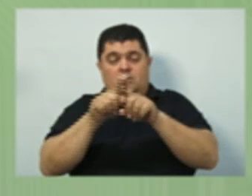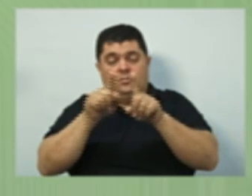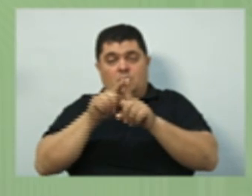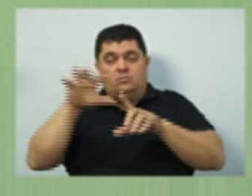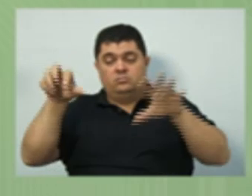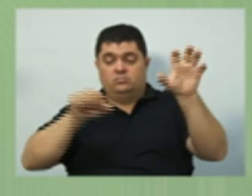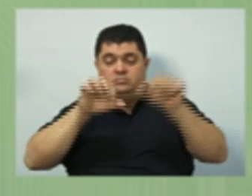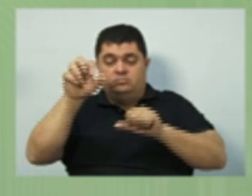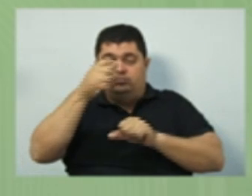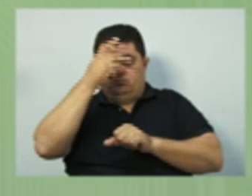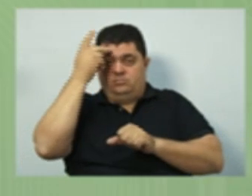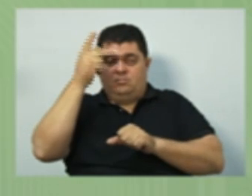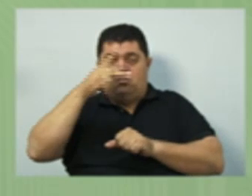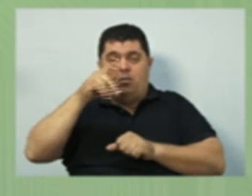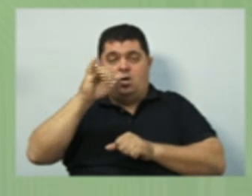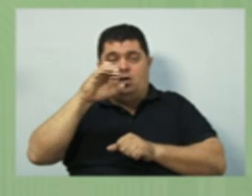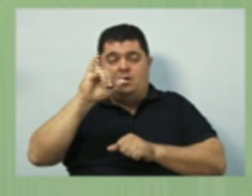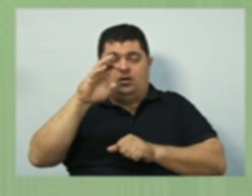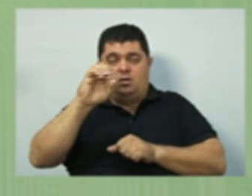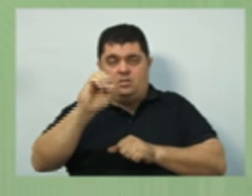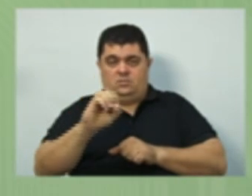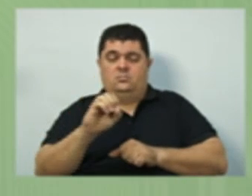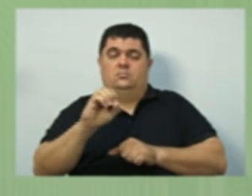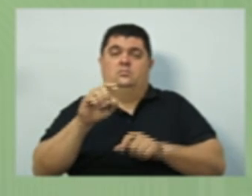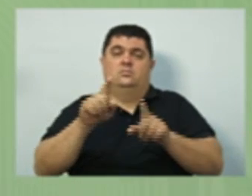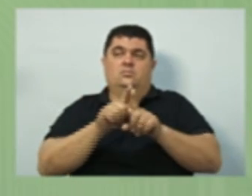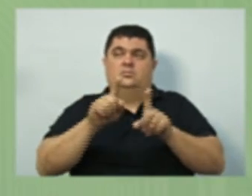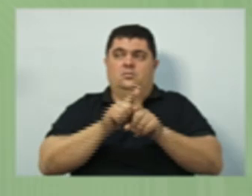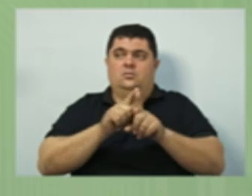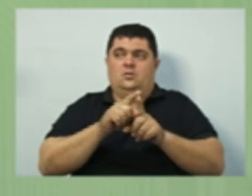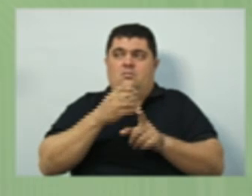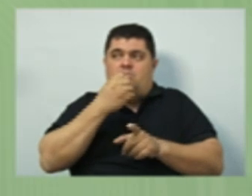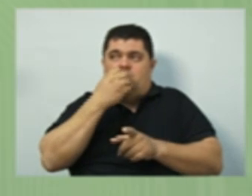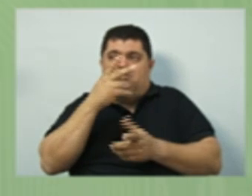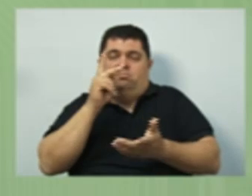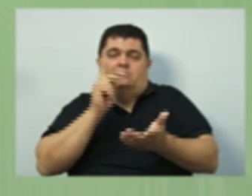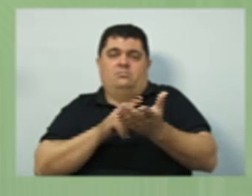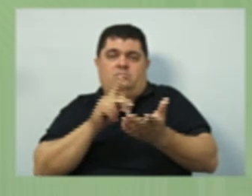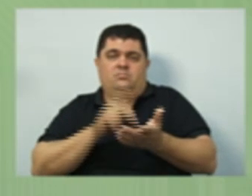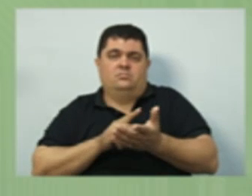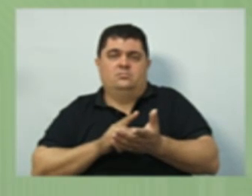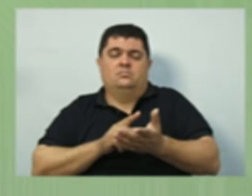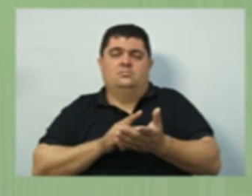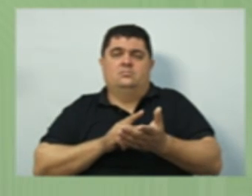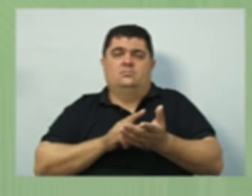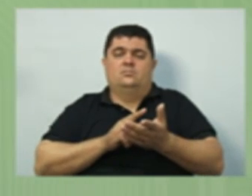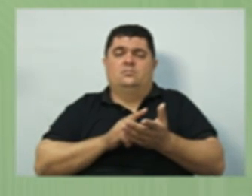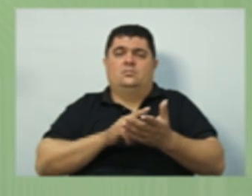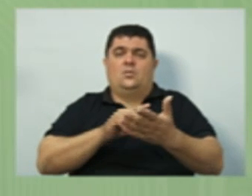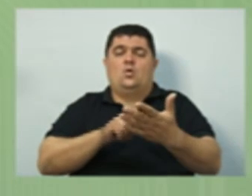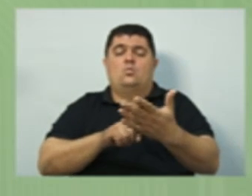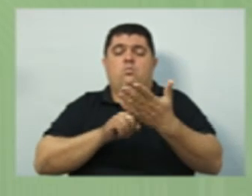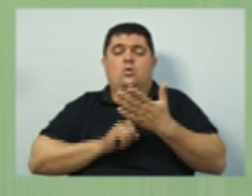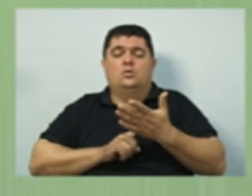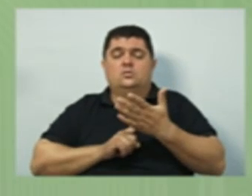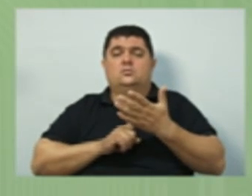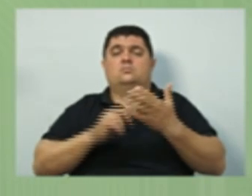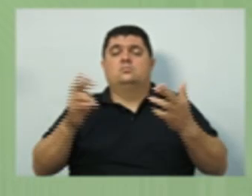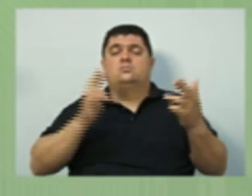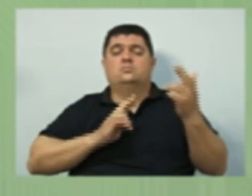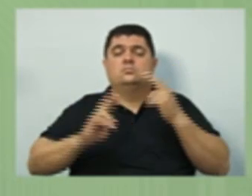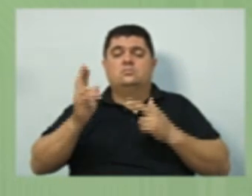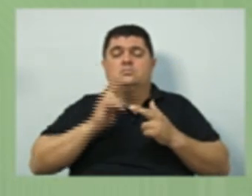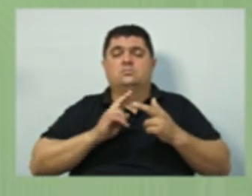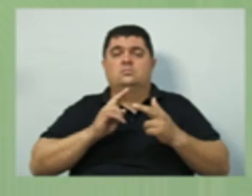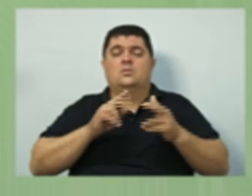paraíso. Este habilidoso e esta ideia de coletor nos indicam a resposta